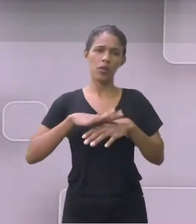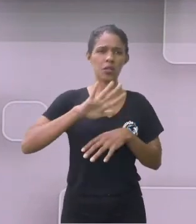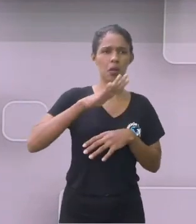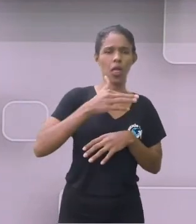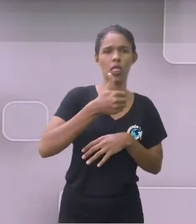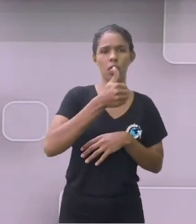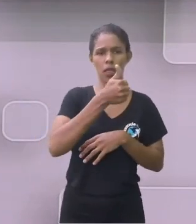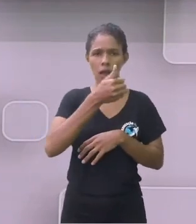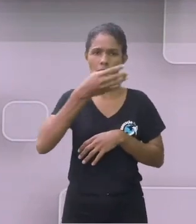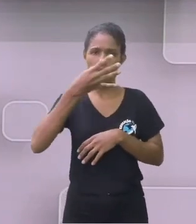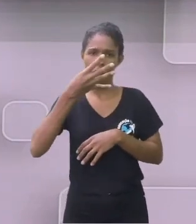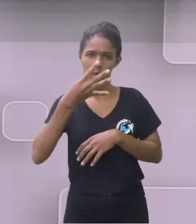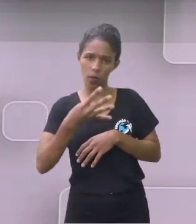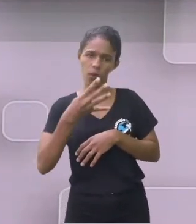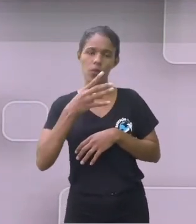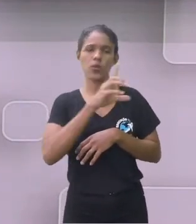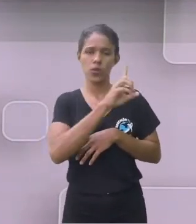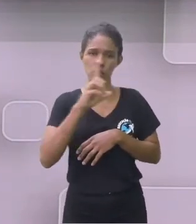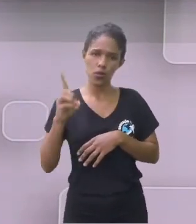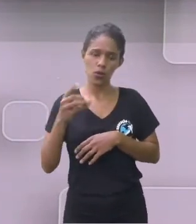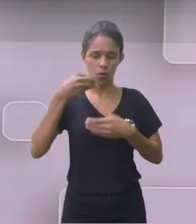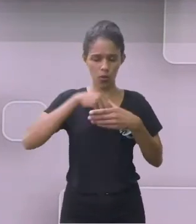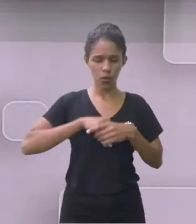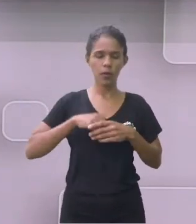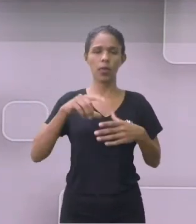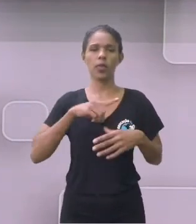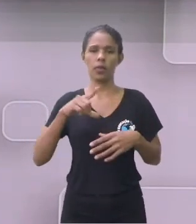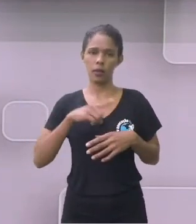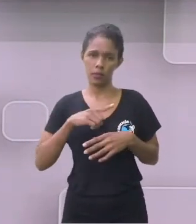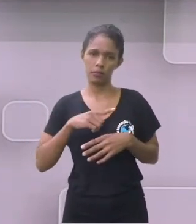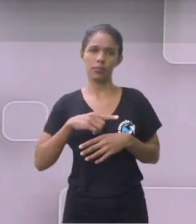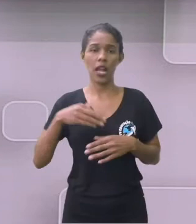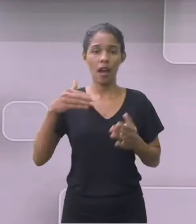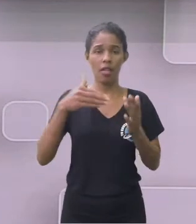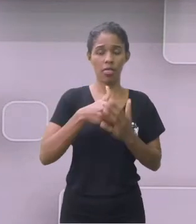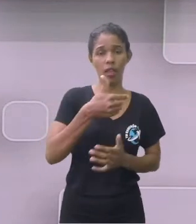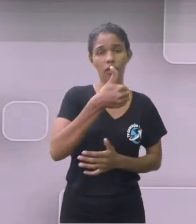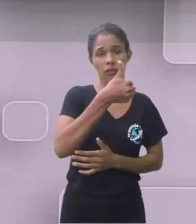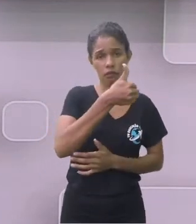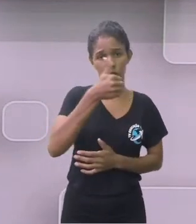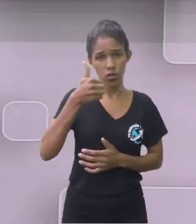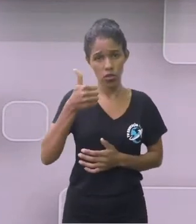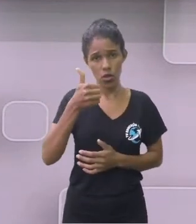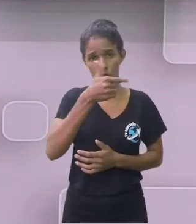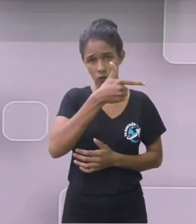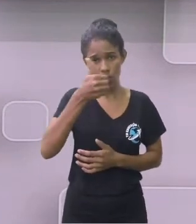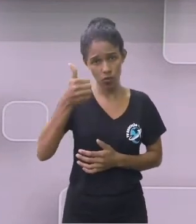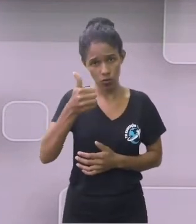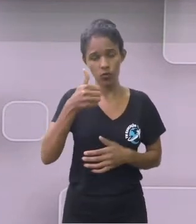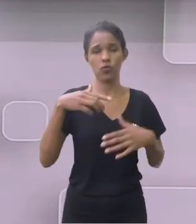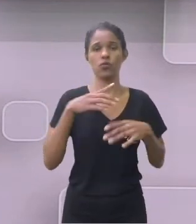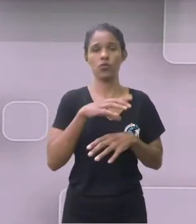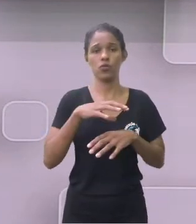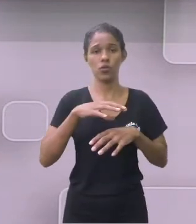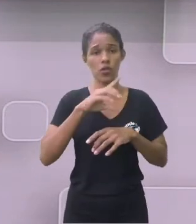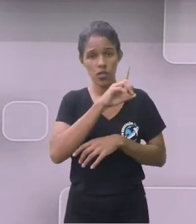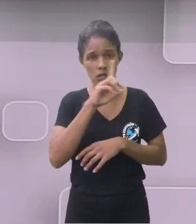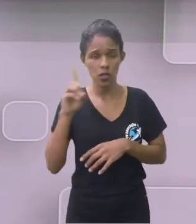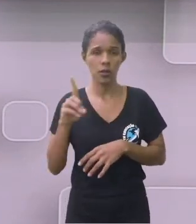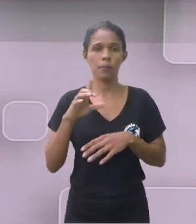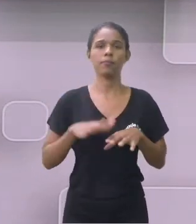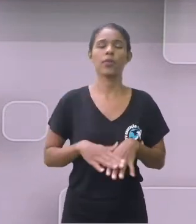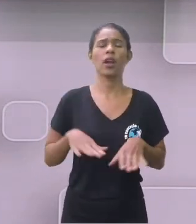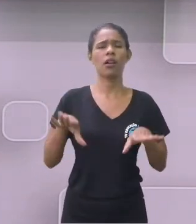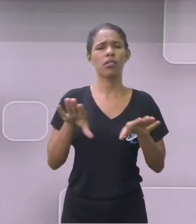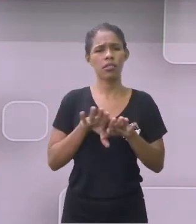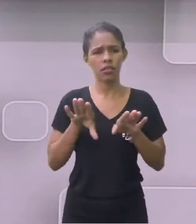mais graves, a transmissão pode acontecer por até 21 dias. Existem evidências de que a eliminação do vírus pode